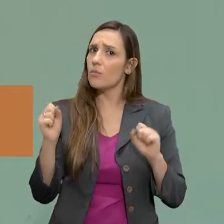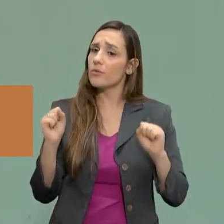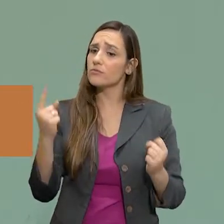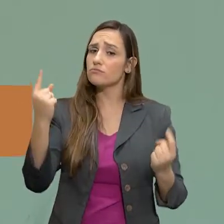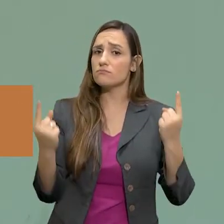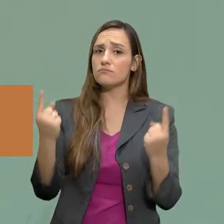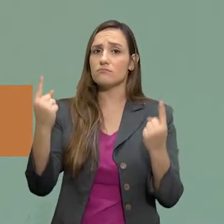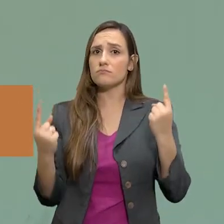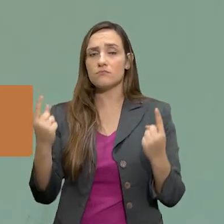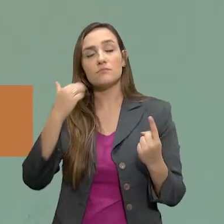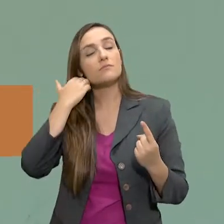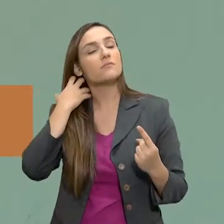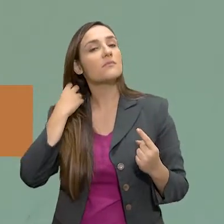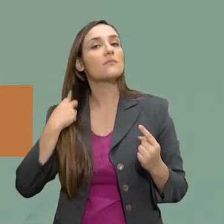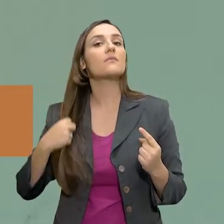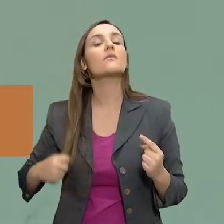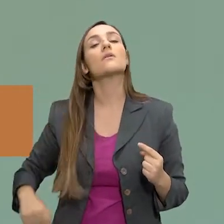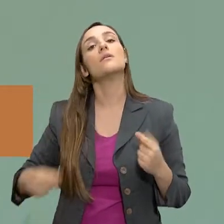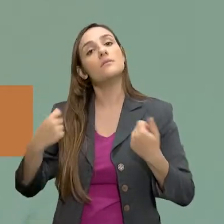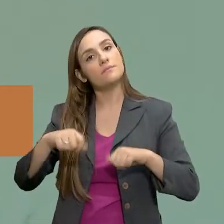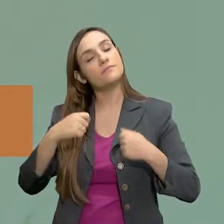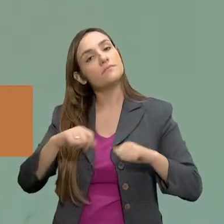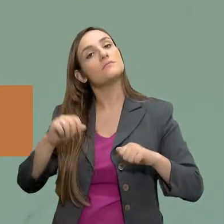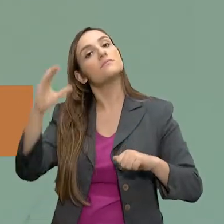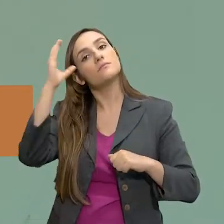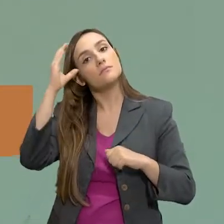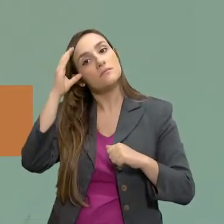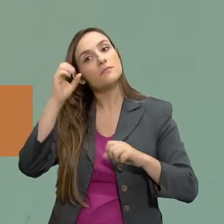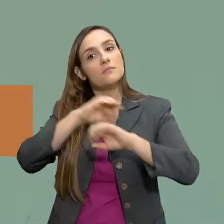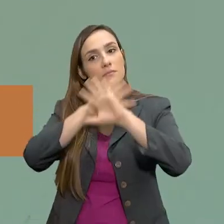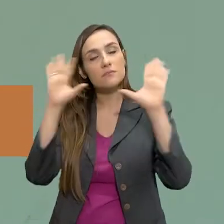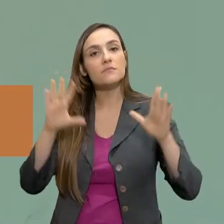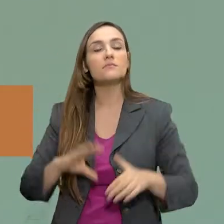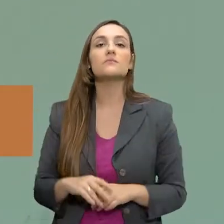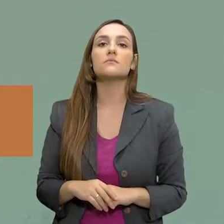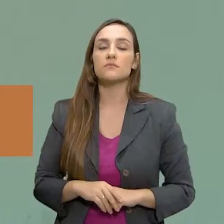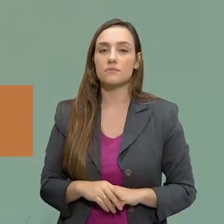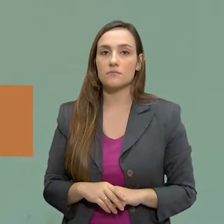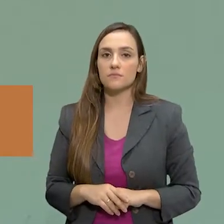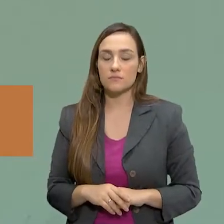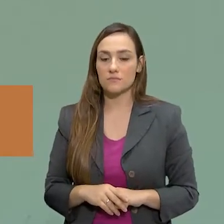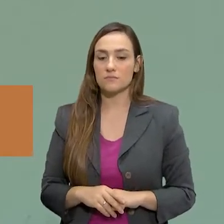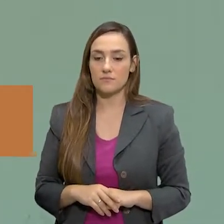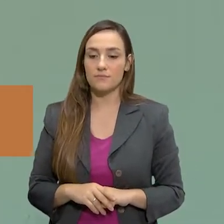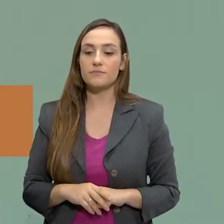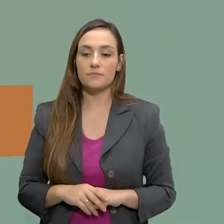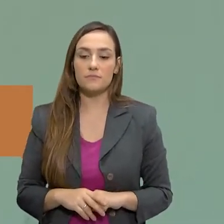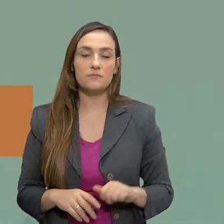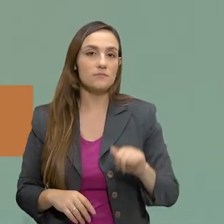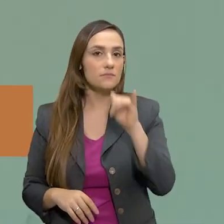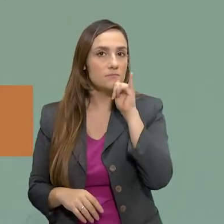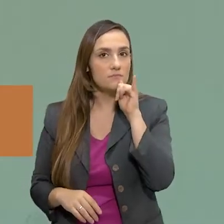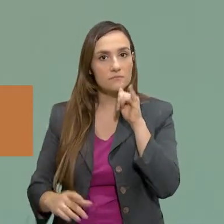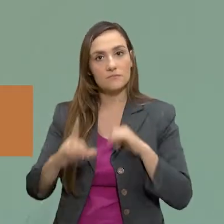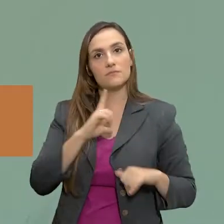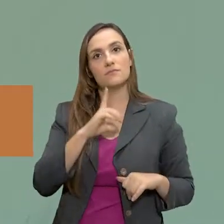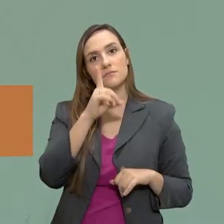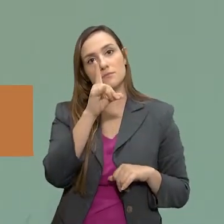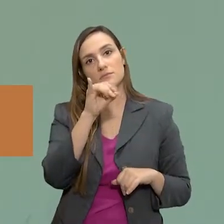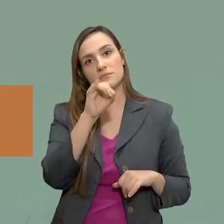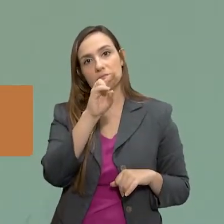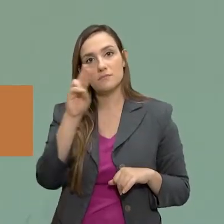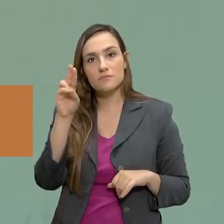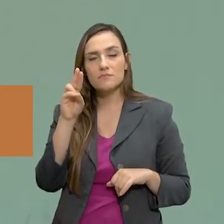tudo que tem à disposição no SUS está sendo oferecido, e aí a gente está falando de todos, inclusive do DIU, que é